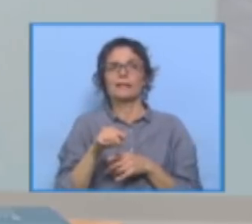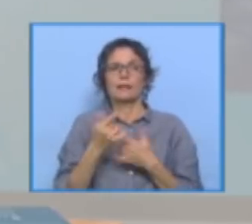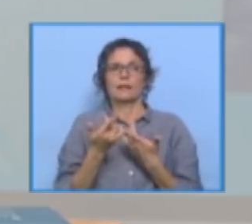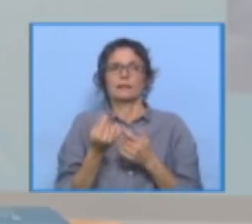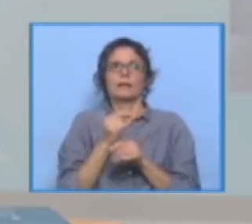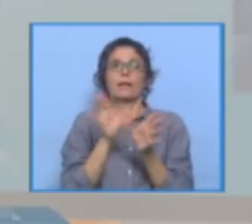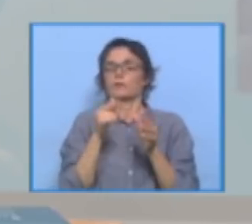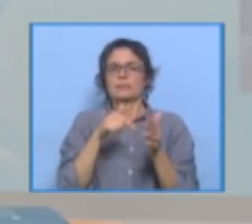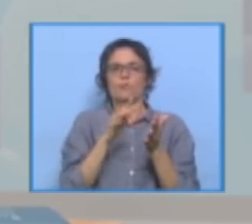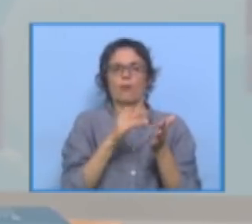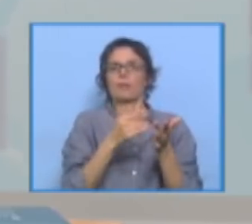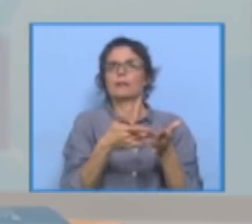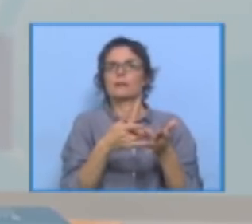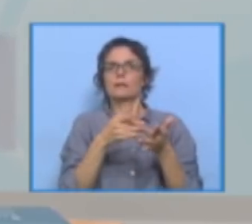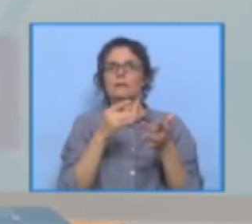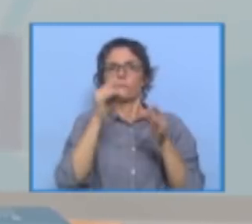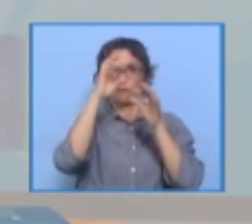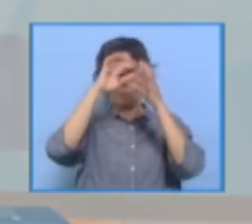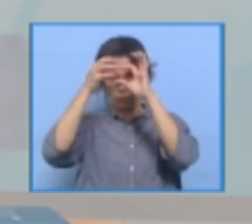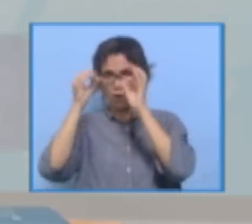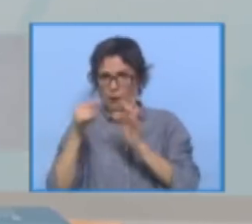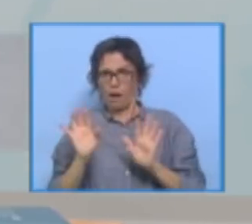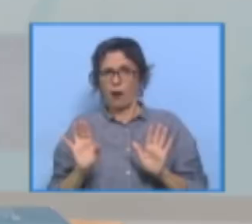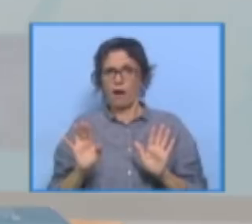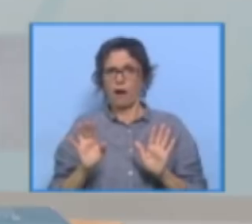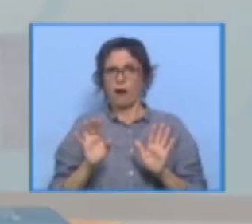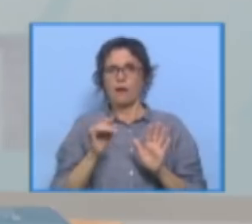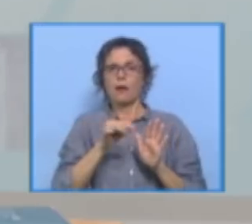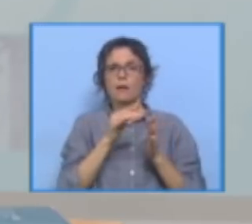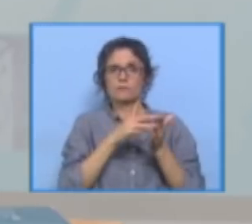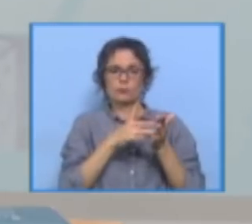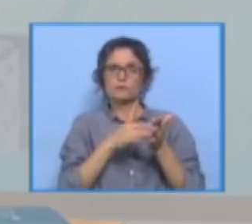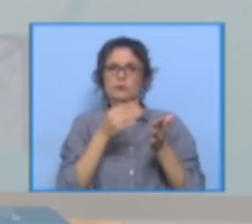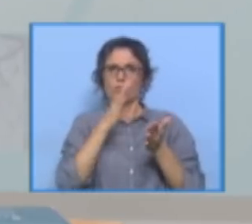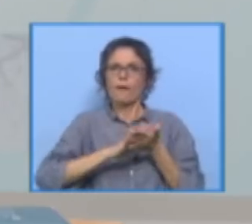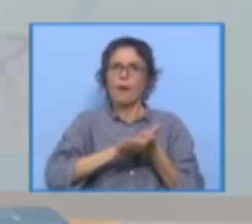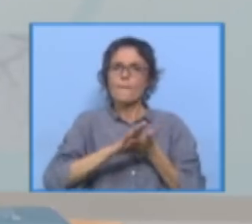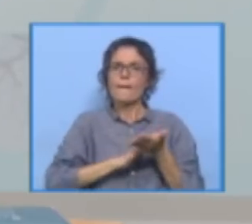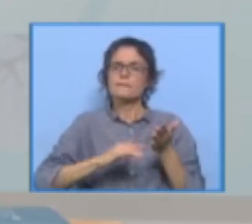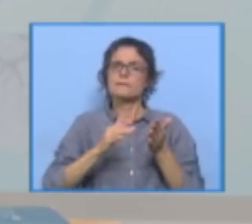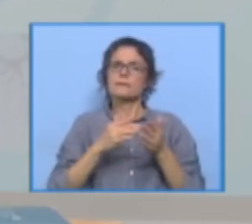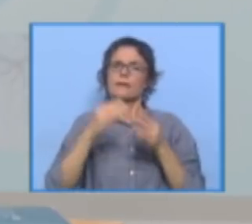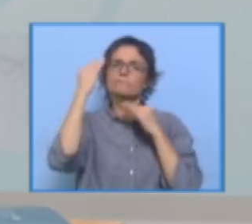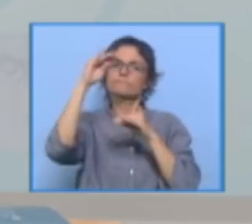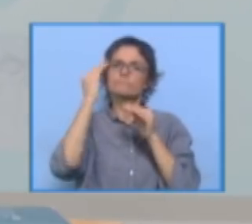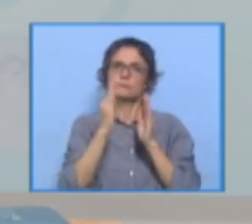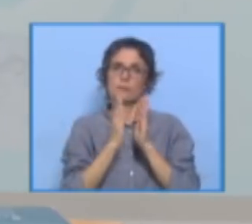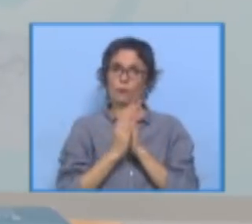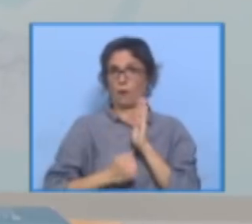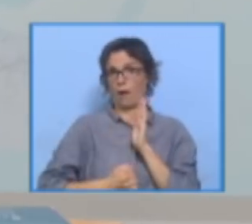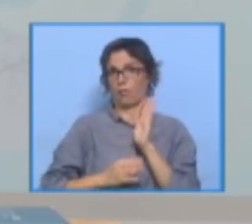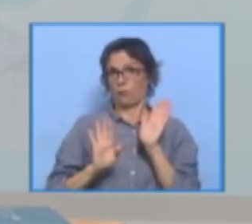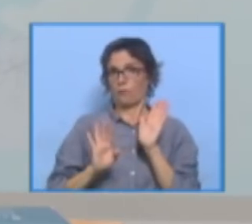fé. Evidentemente procuramos seguir os princípios da doutrina da Igreja Católica, do Magistério da Igreja. Este é um livro